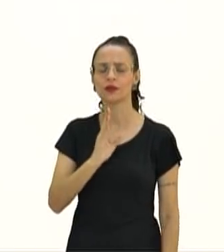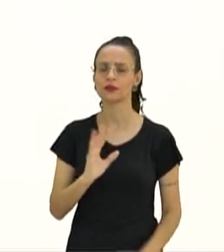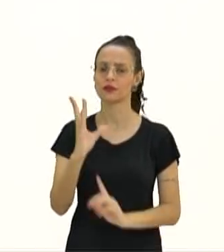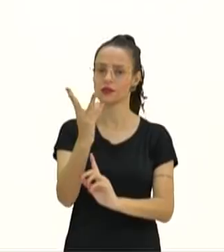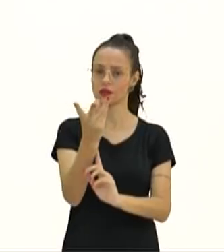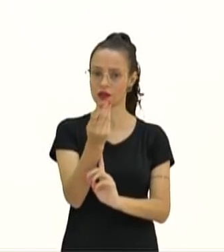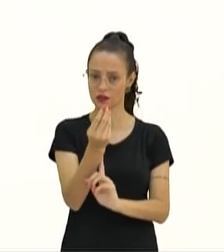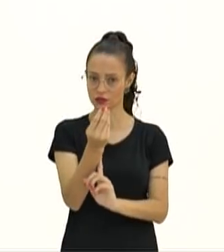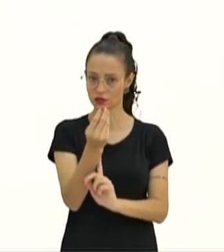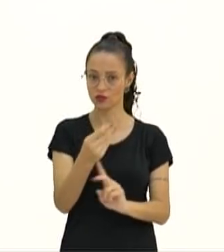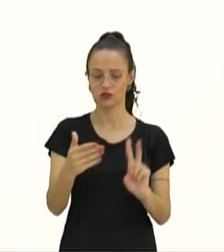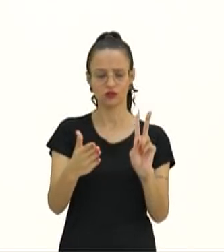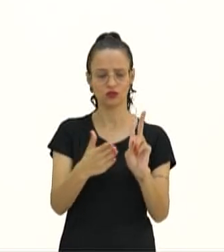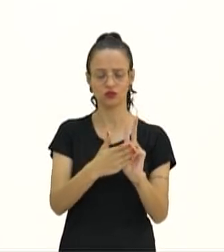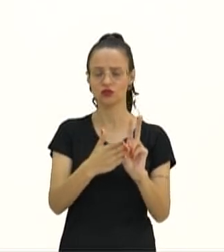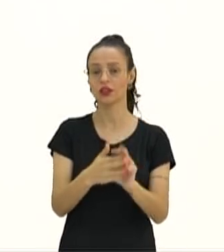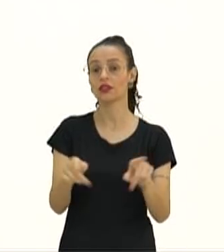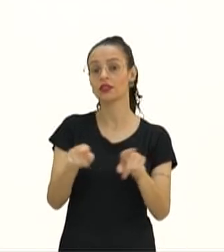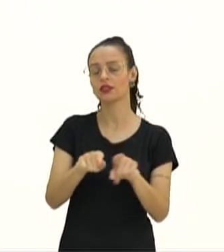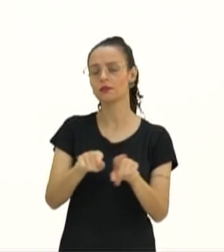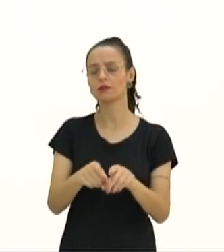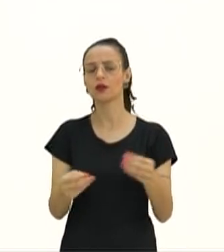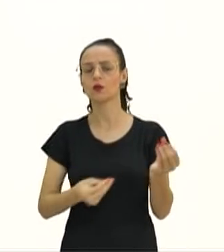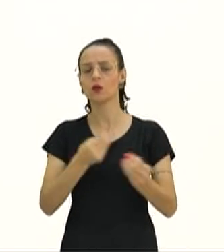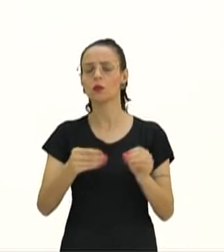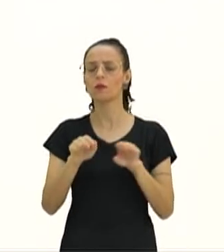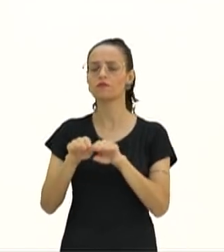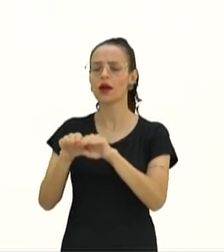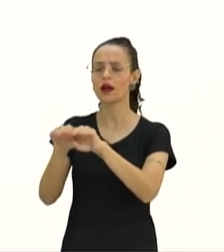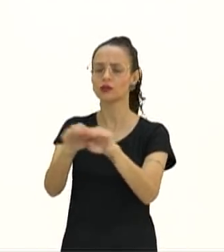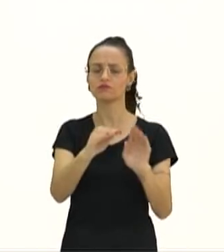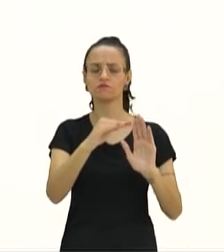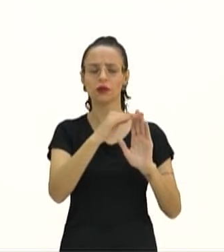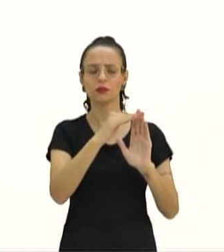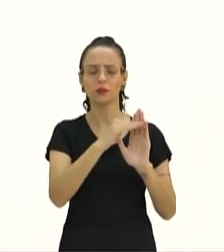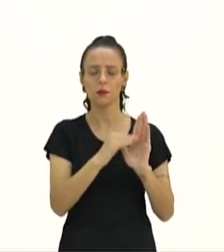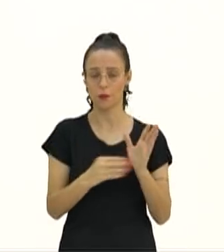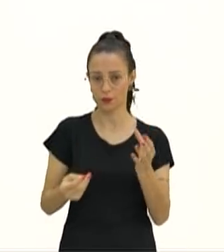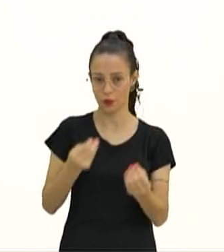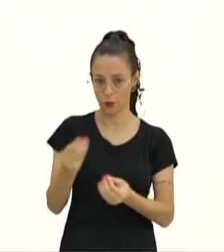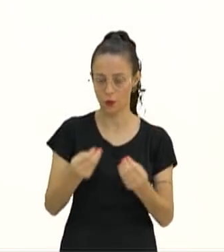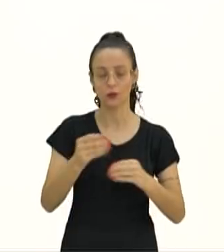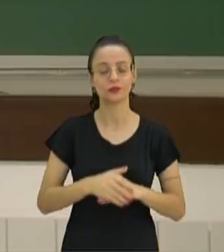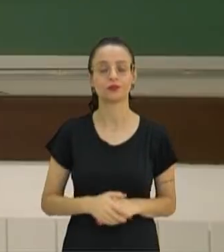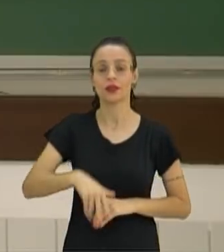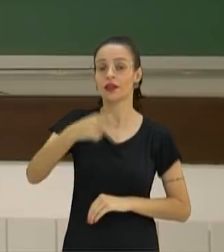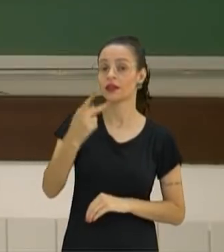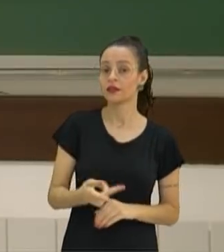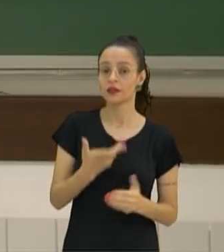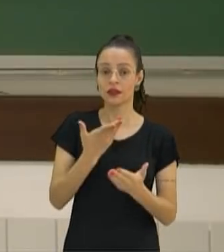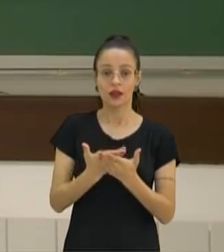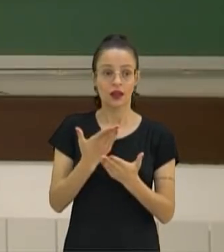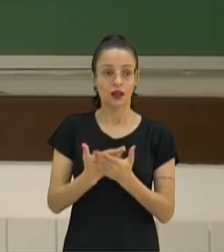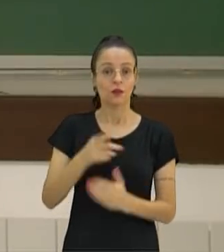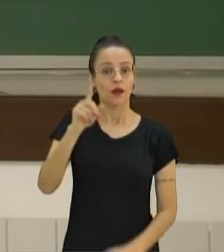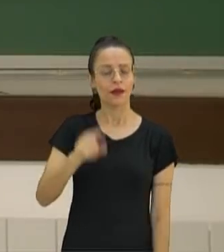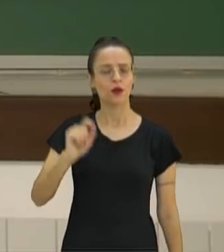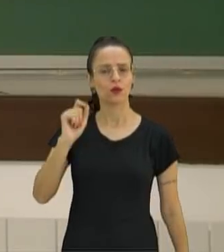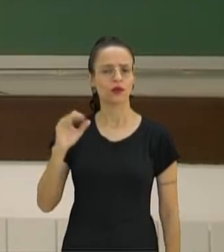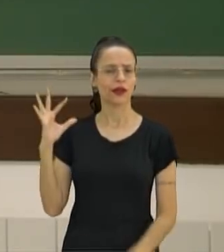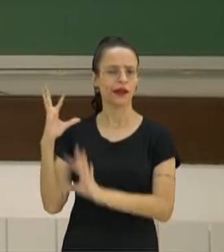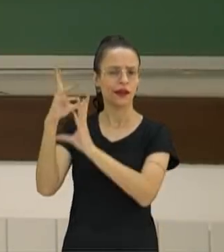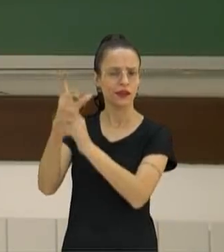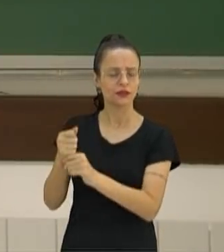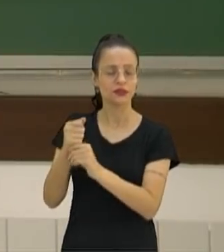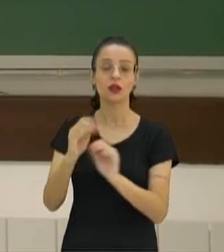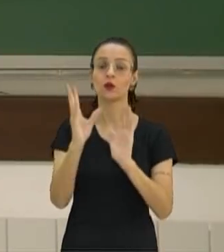suas padronagens. O que seria isso, então? Beleza? É uma aula onde a gente vai revisar um